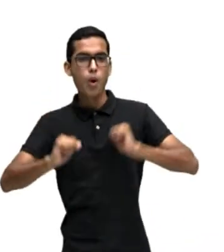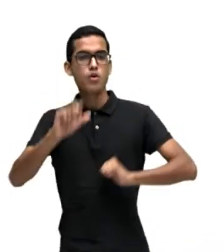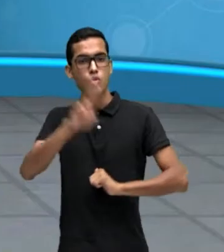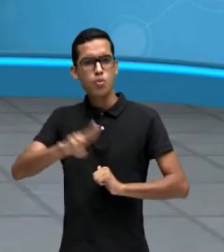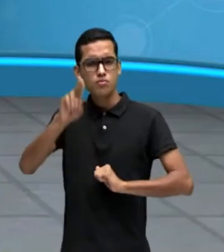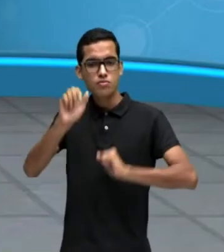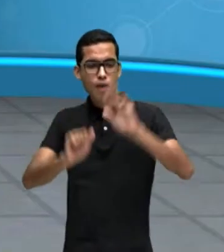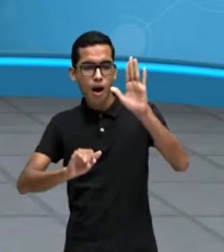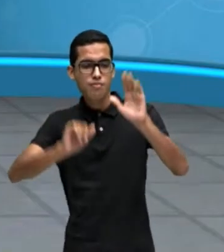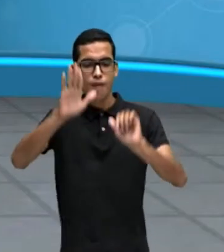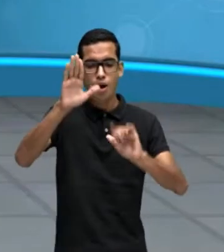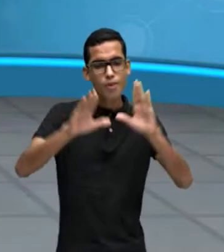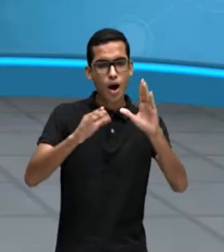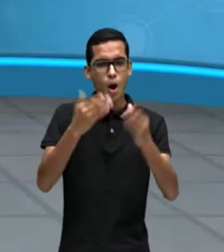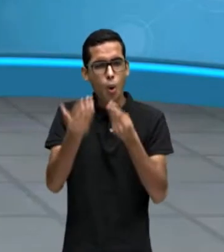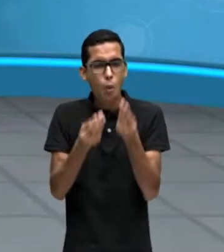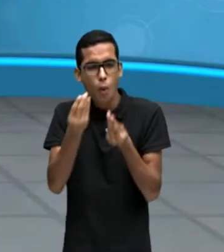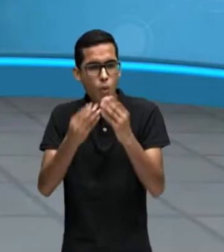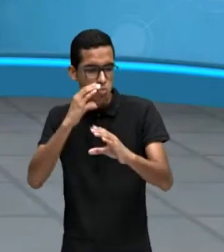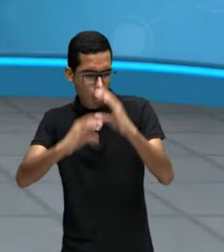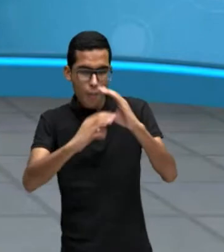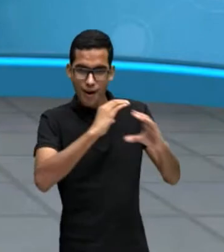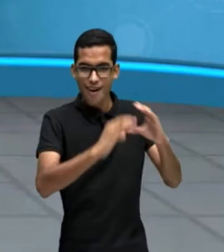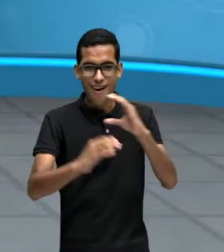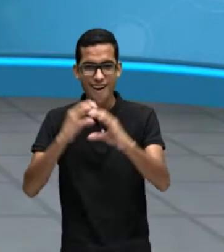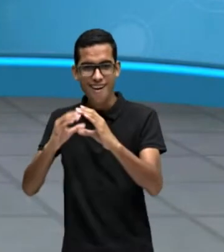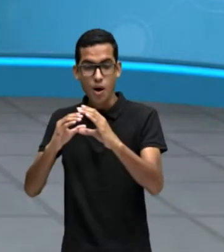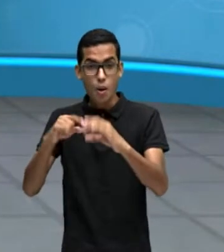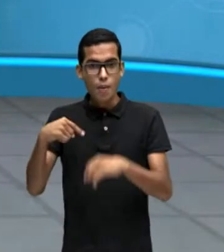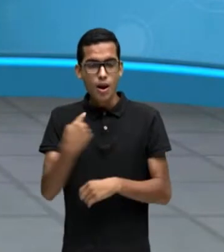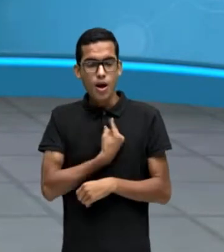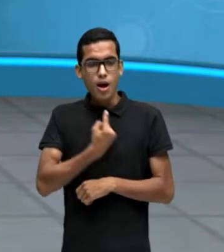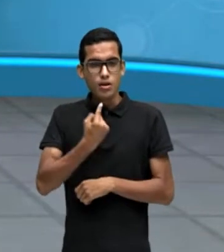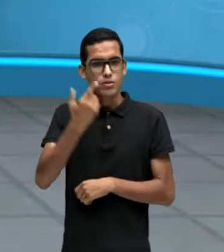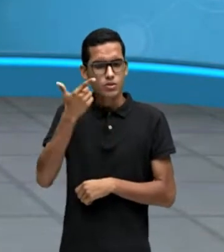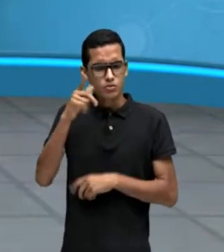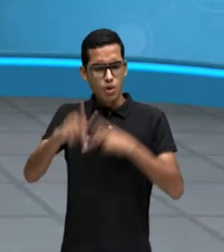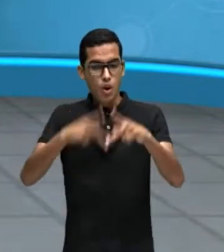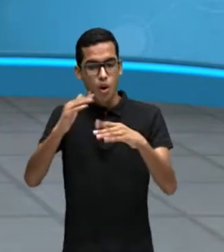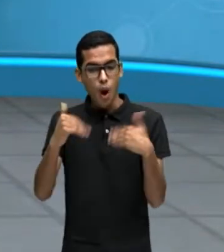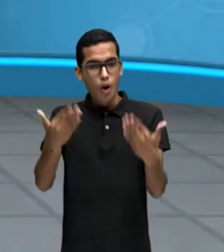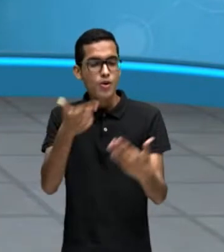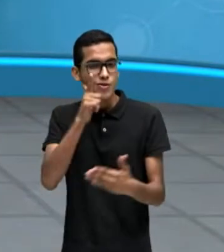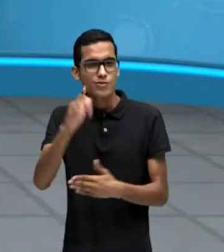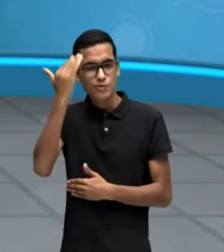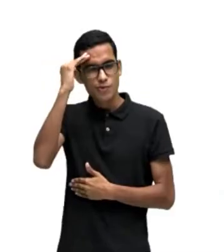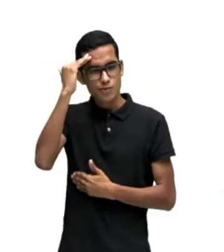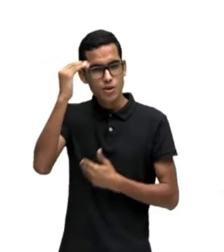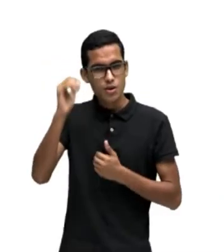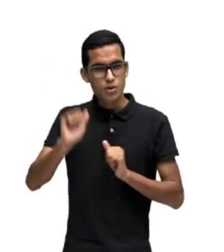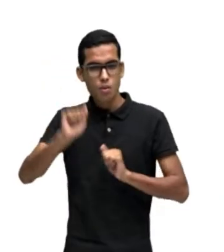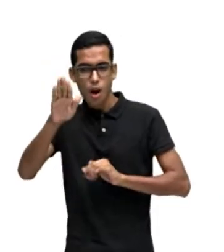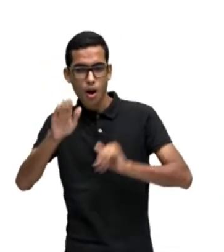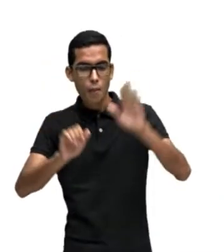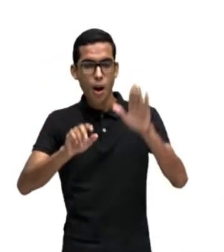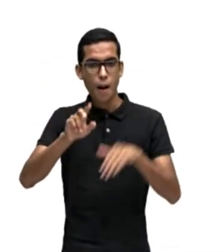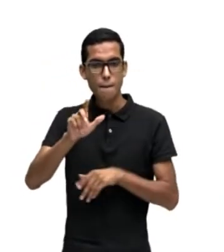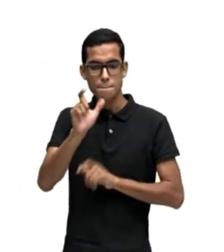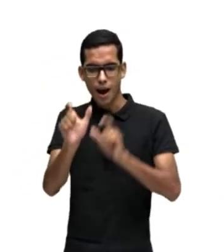mímica, a gente tem aqueles gestos, mas a gente não tem a utilização das palavras. E a ópera?